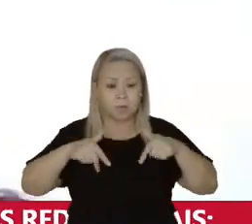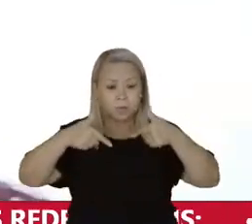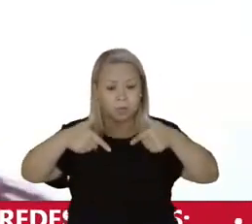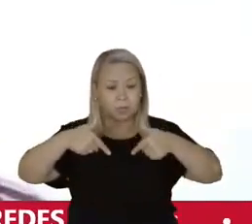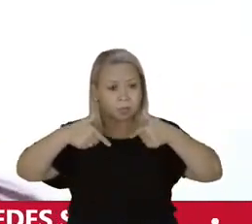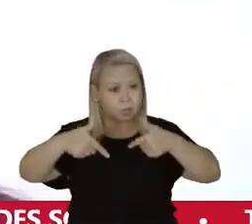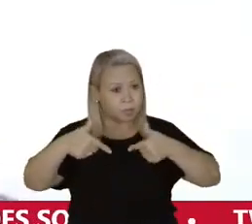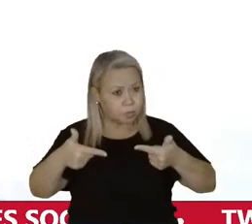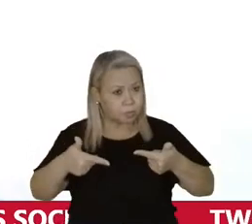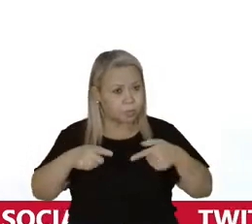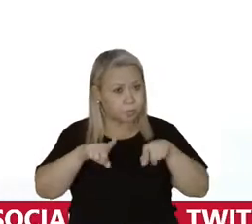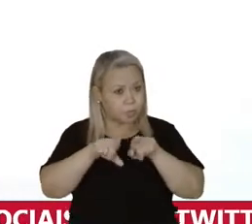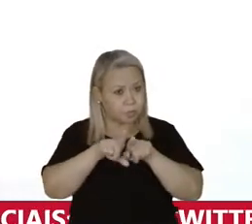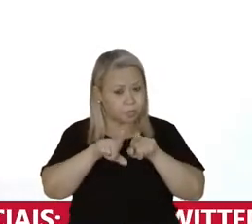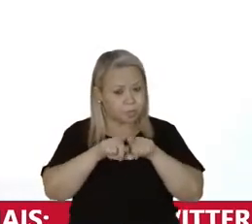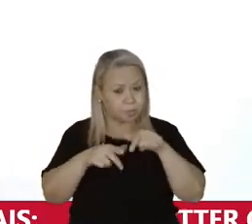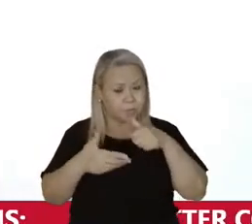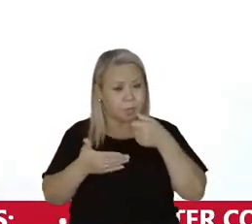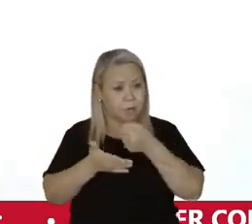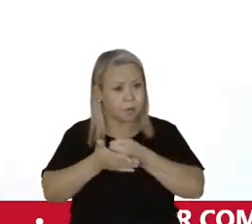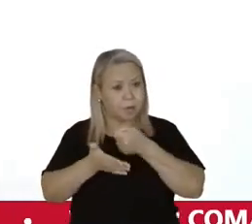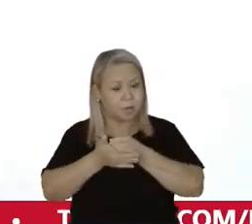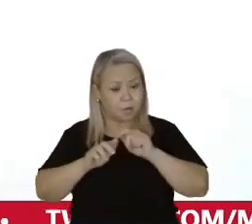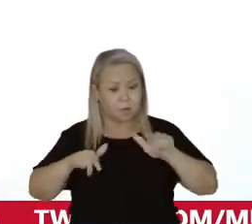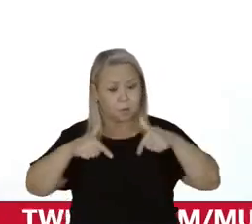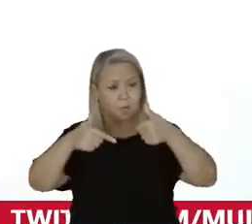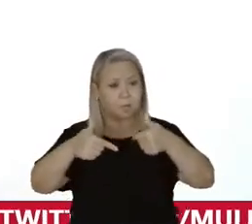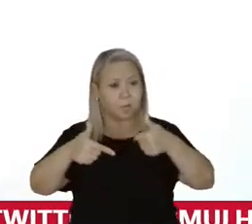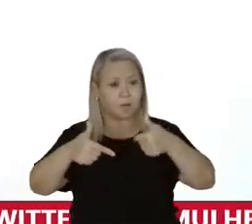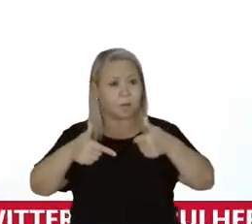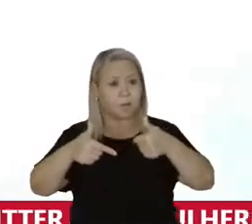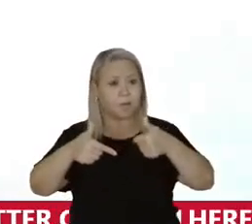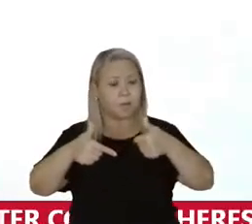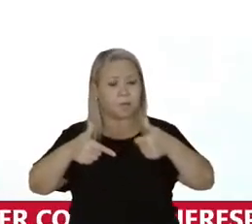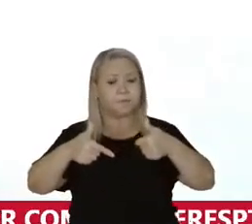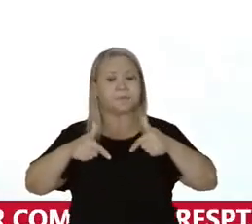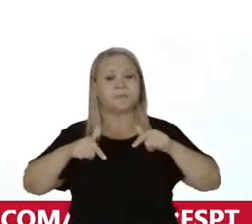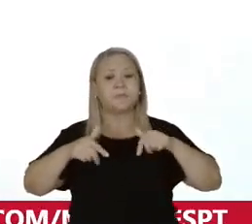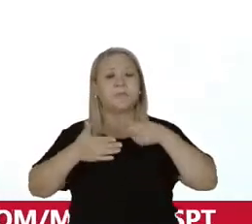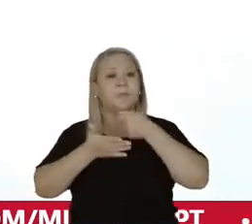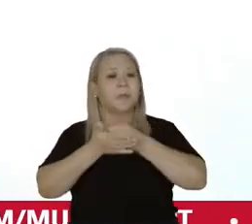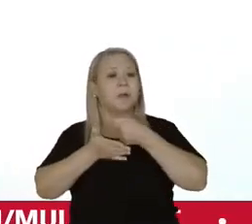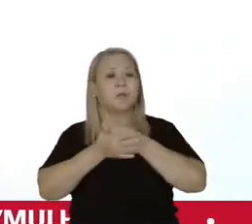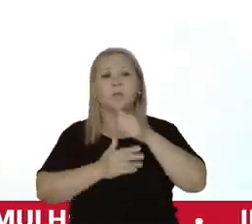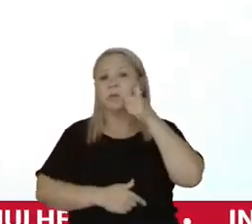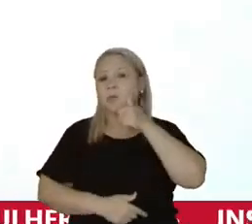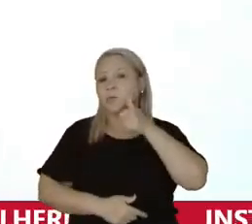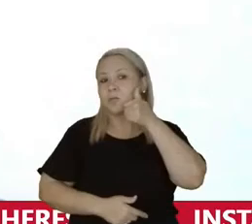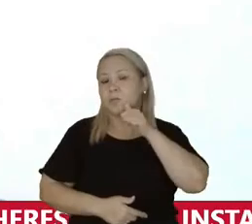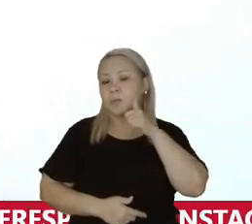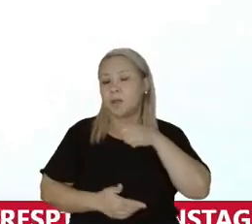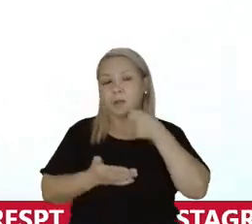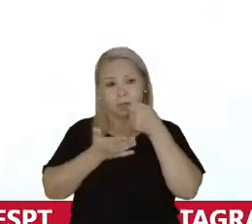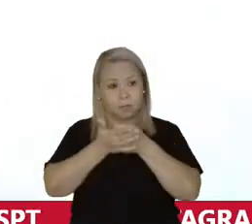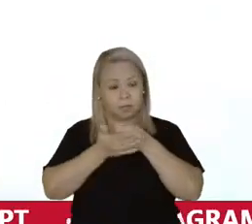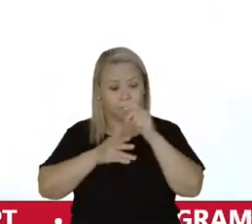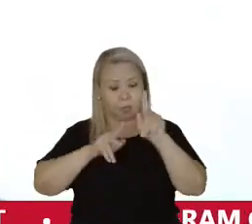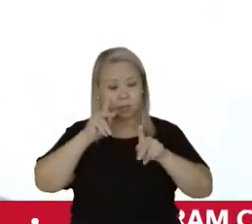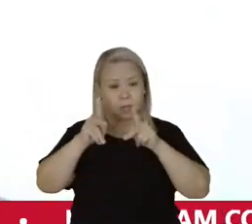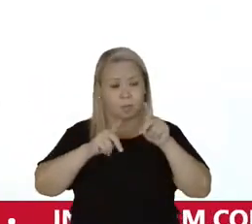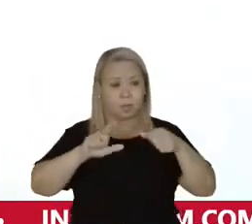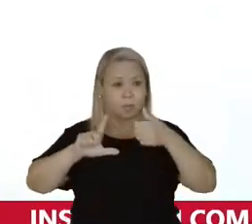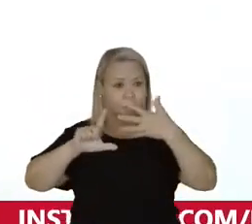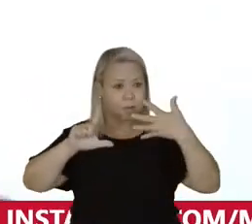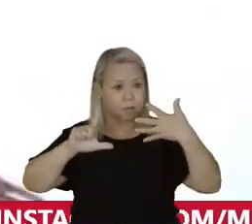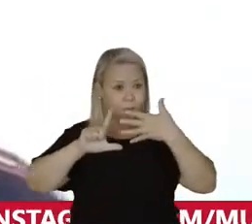como um instrumento para combater a luta das mulheres, a luta da população